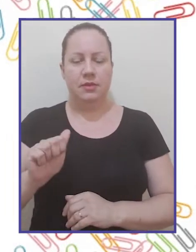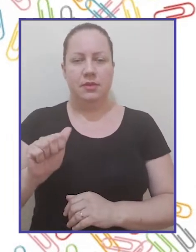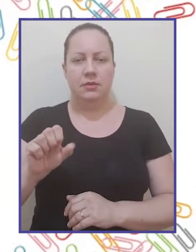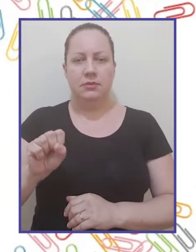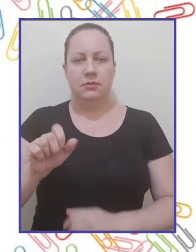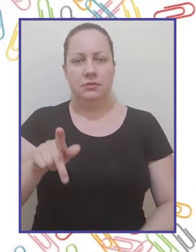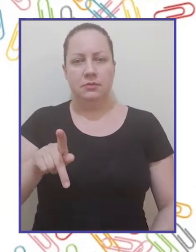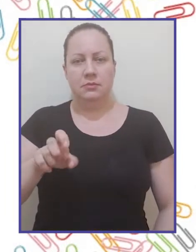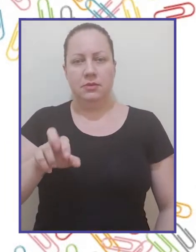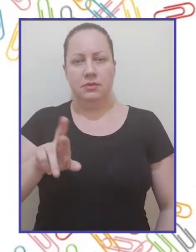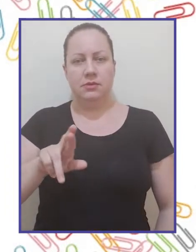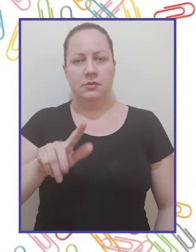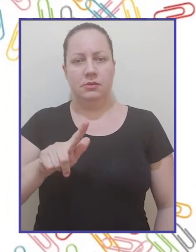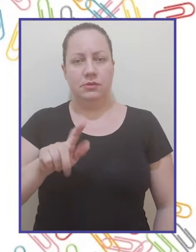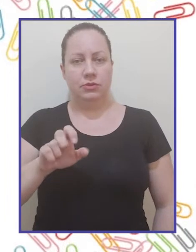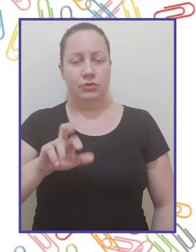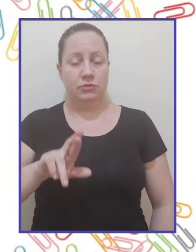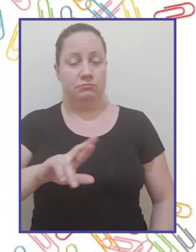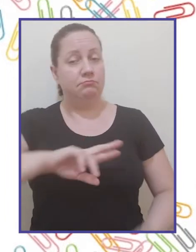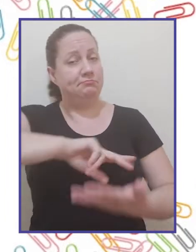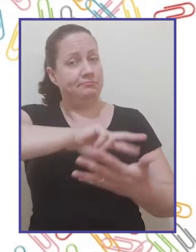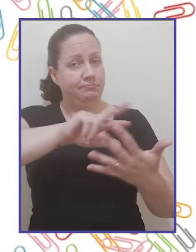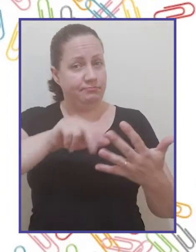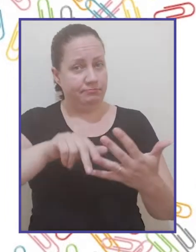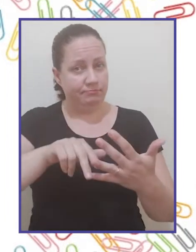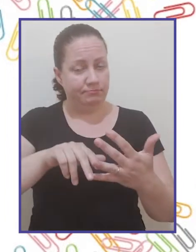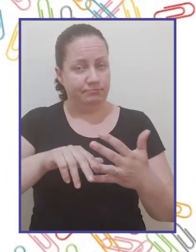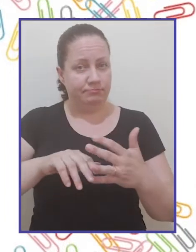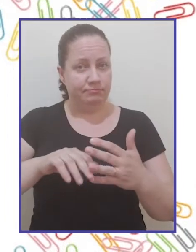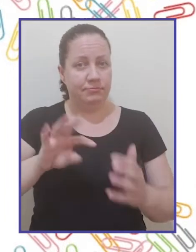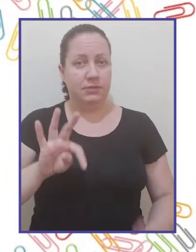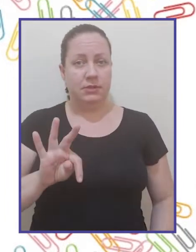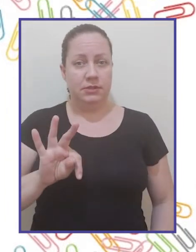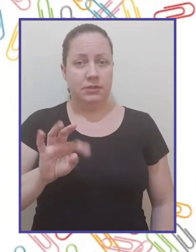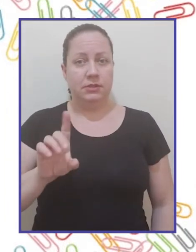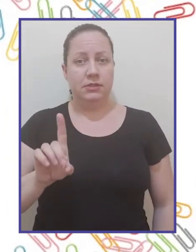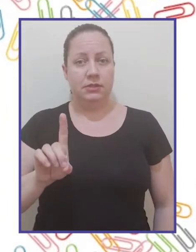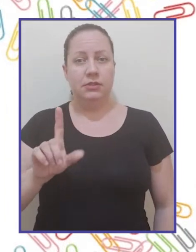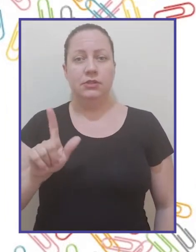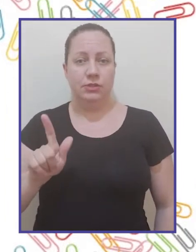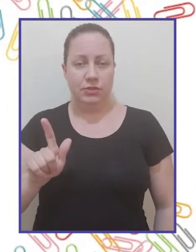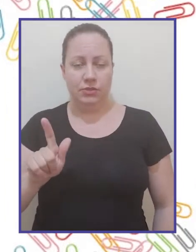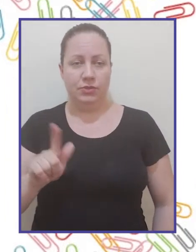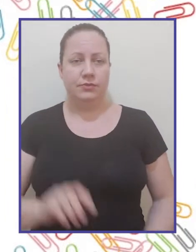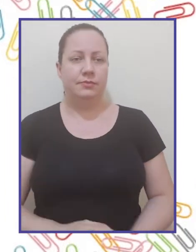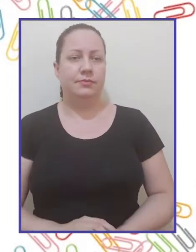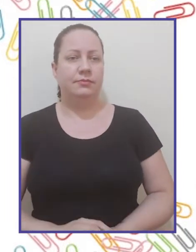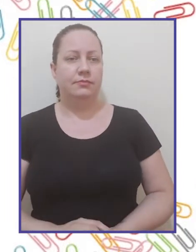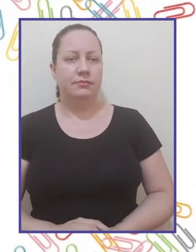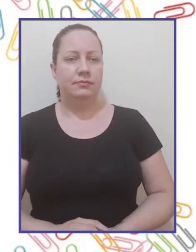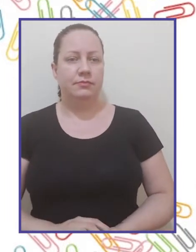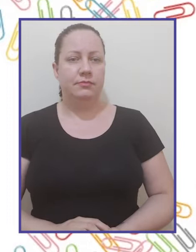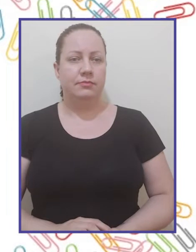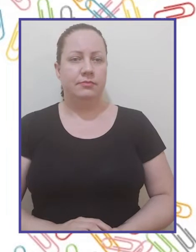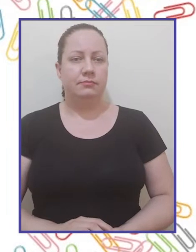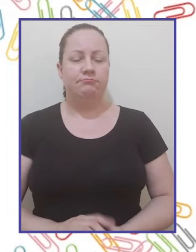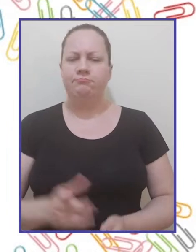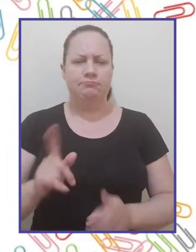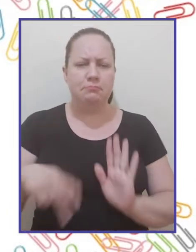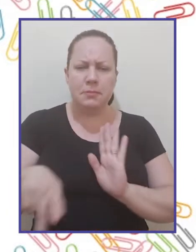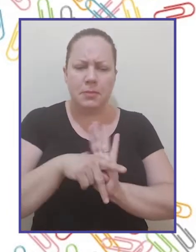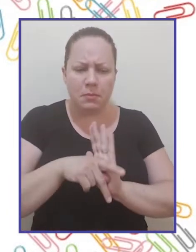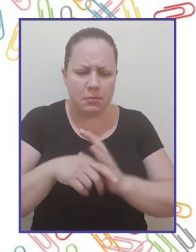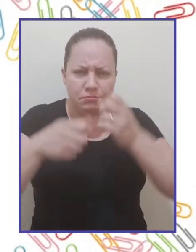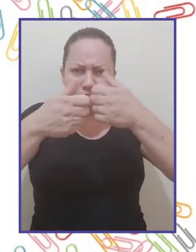síndrome de Asperger, outros transtornos globais do desenvolvimento, transtornos